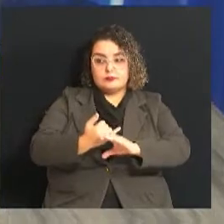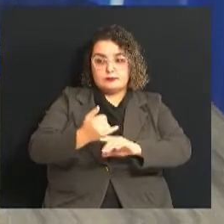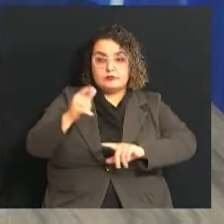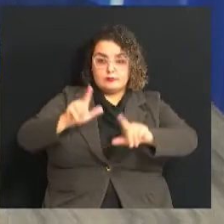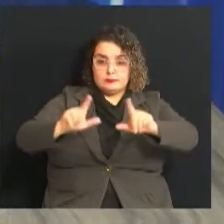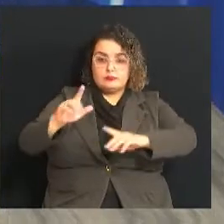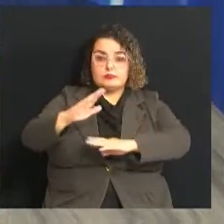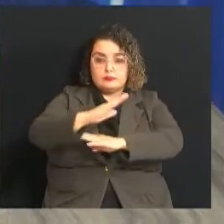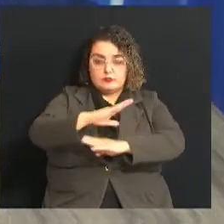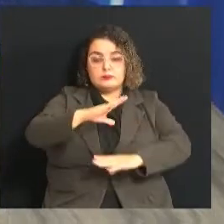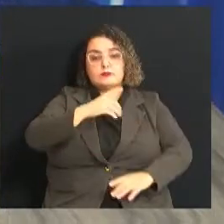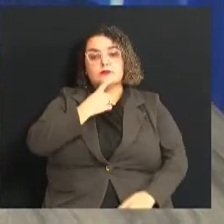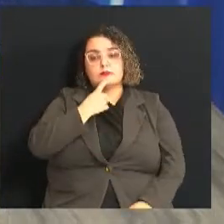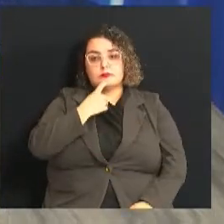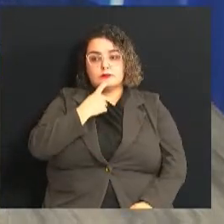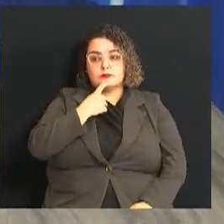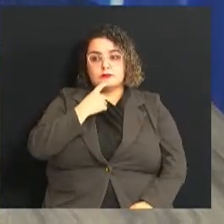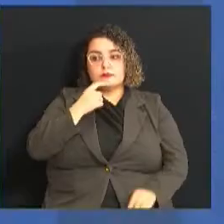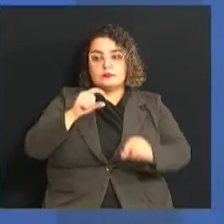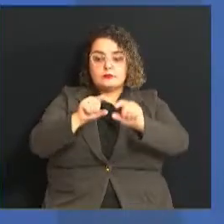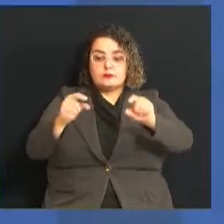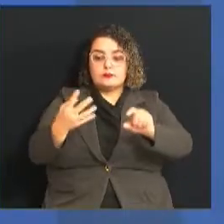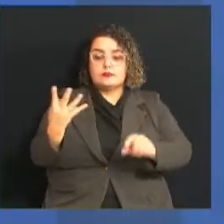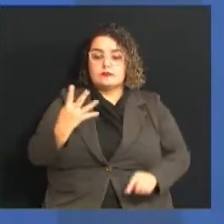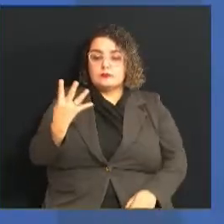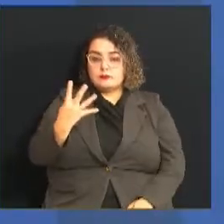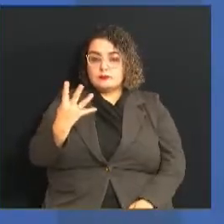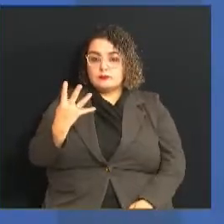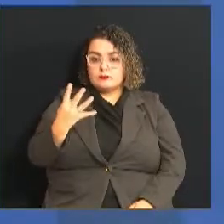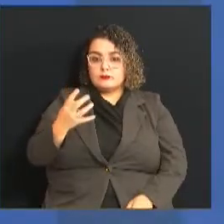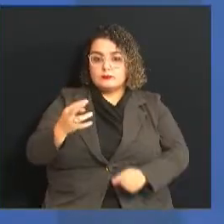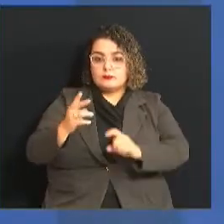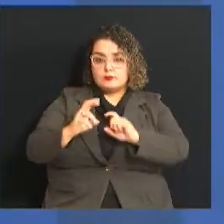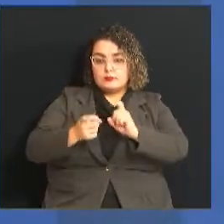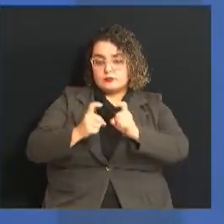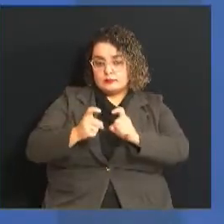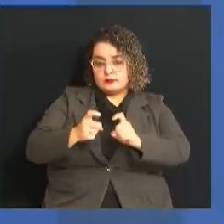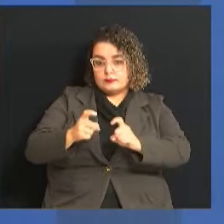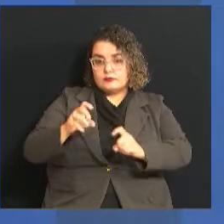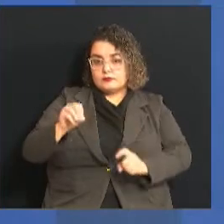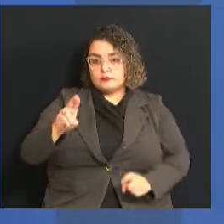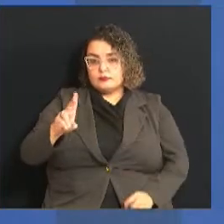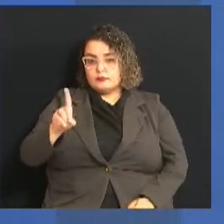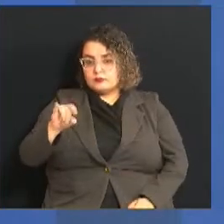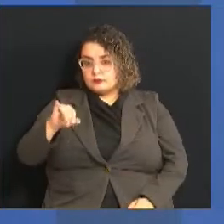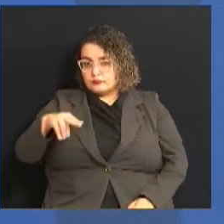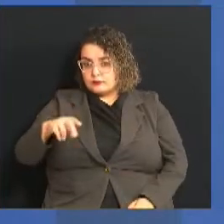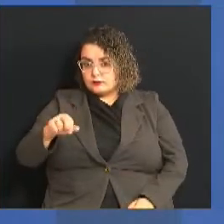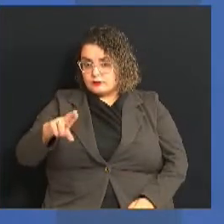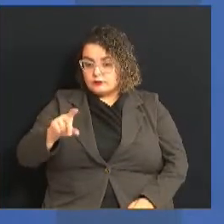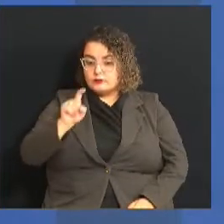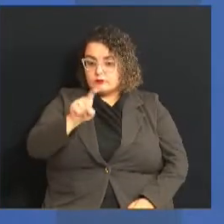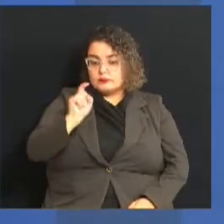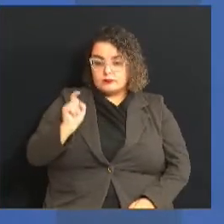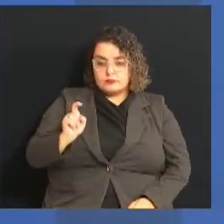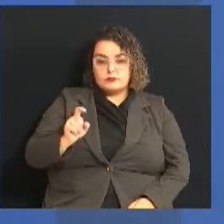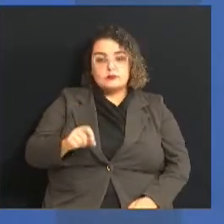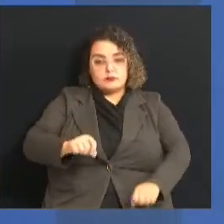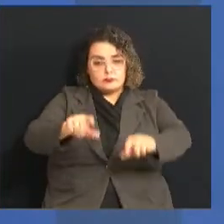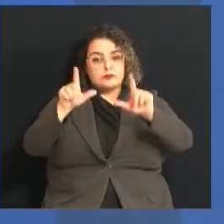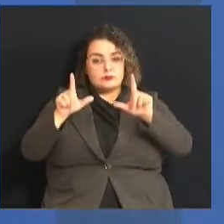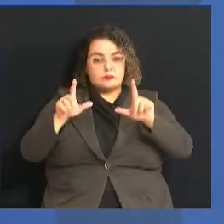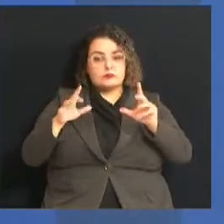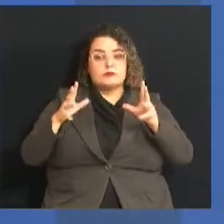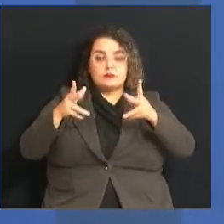youtube.com/tvcâmaracampinas. Você clica em quarta reunião ordinária e aí assiste tudo o que aconteceu e também o resultado da votação está